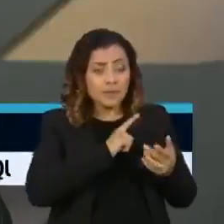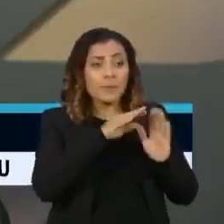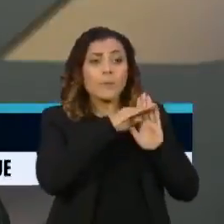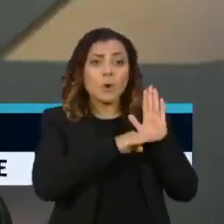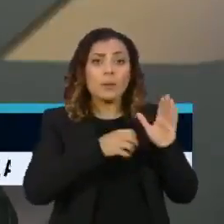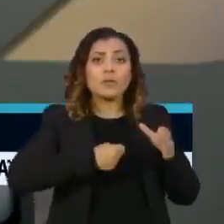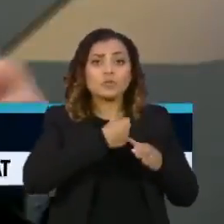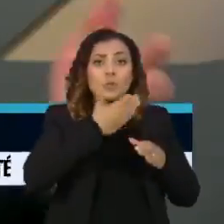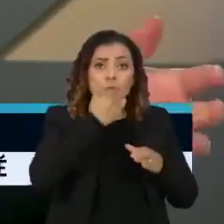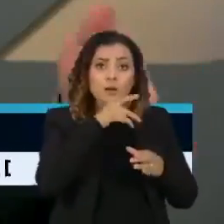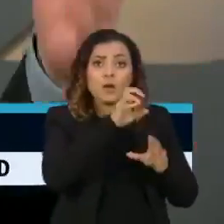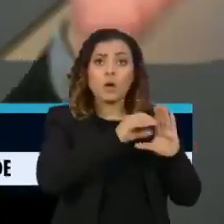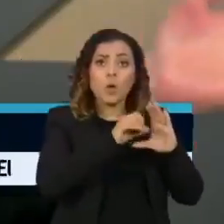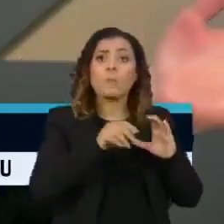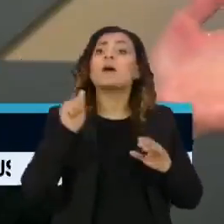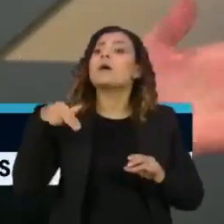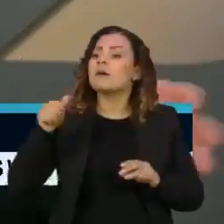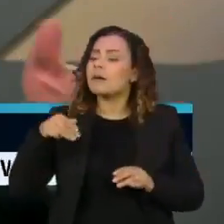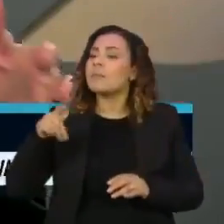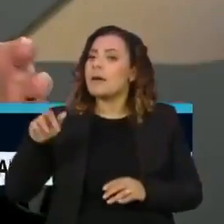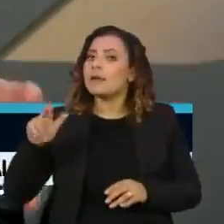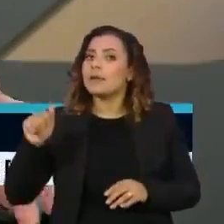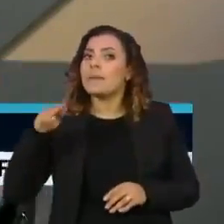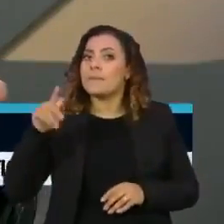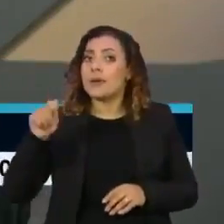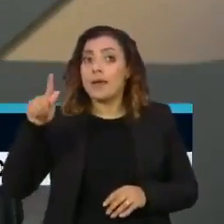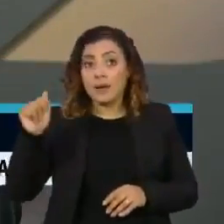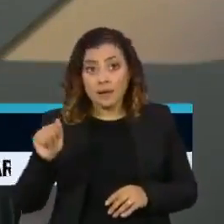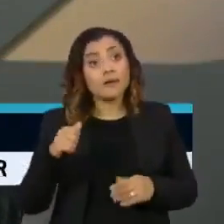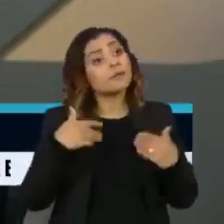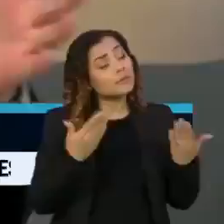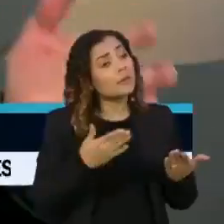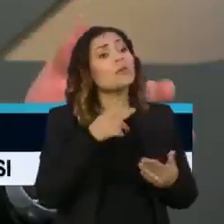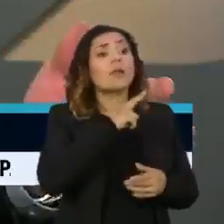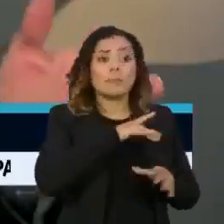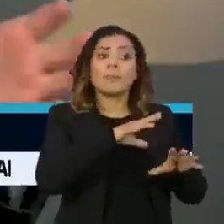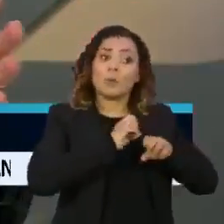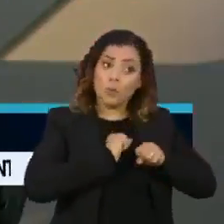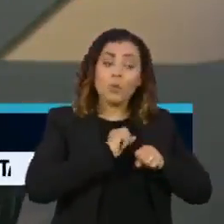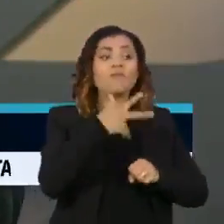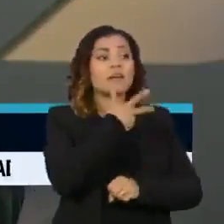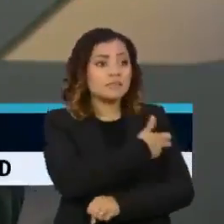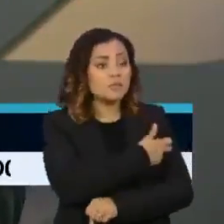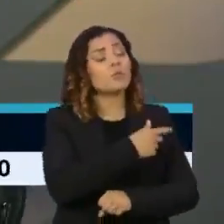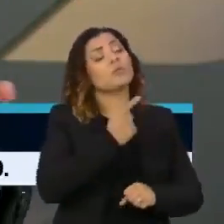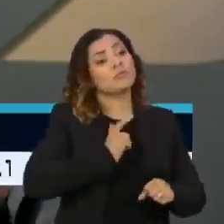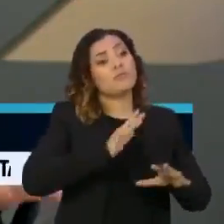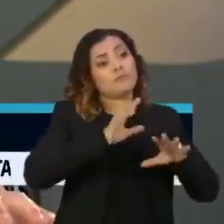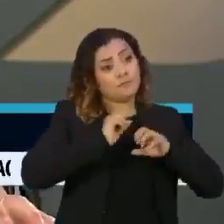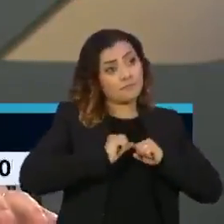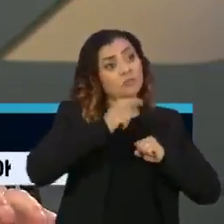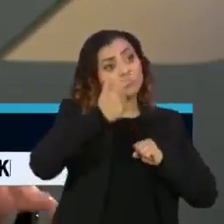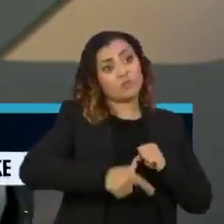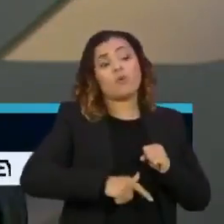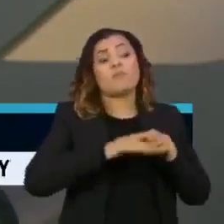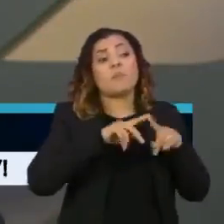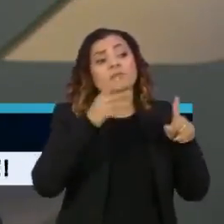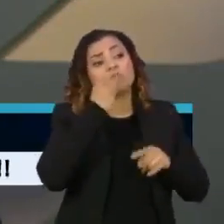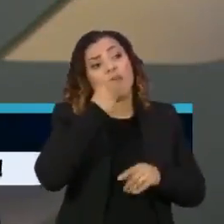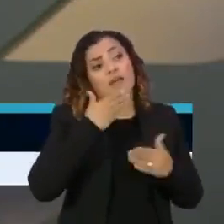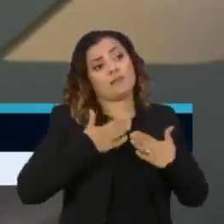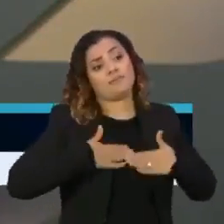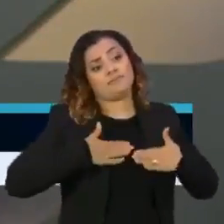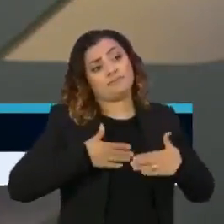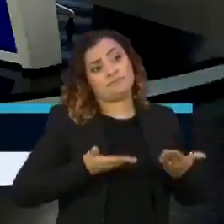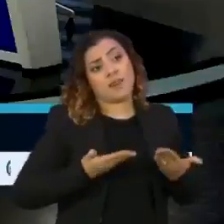programa de culinária na Globo Ana Maria Braga Então ela teve vacinaram e tiveram a doença de uma forma mais